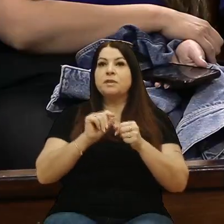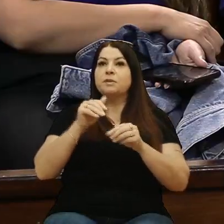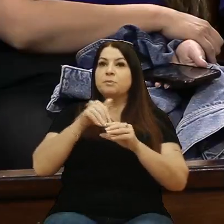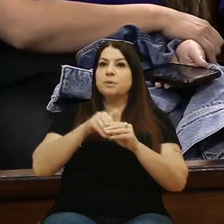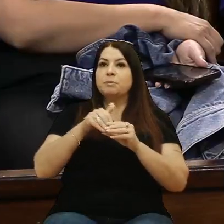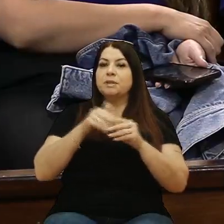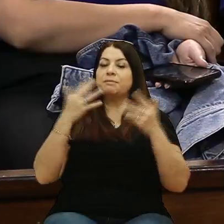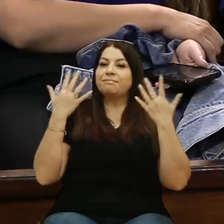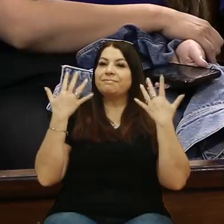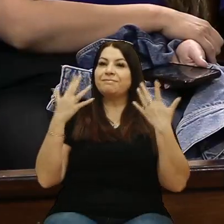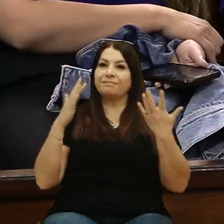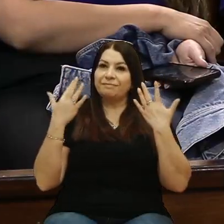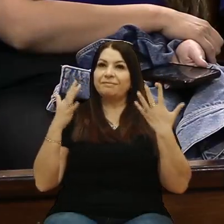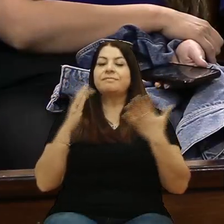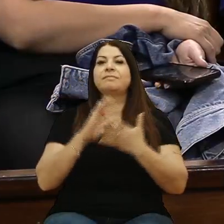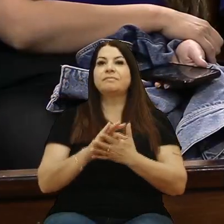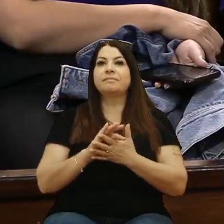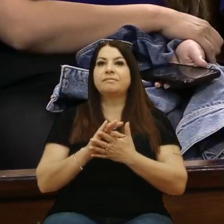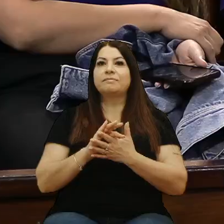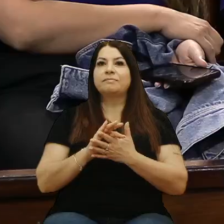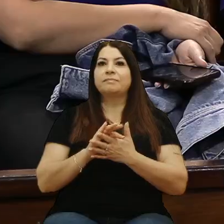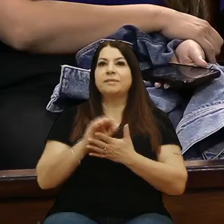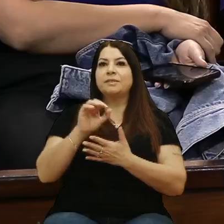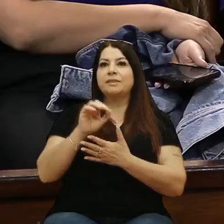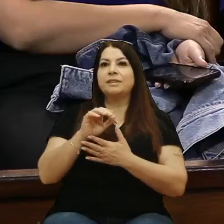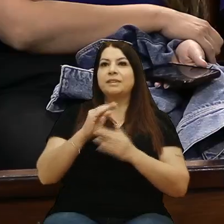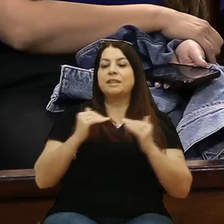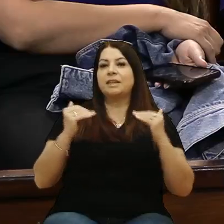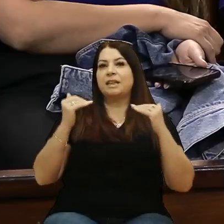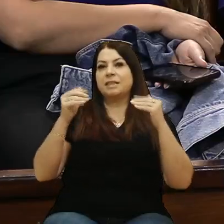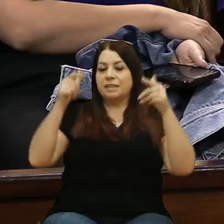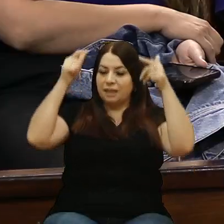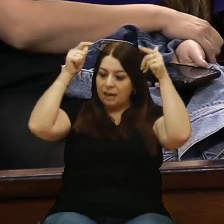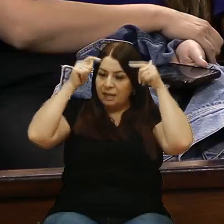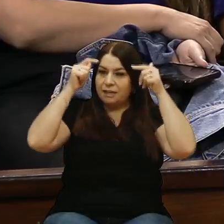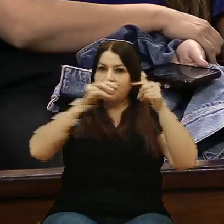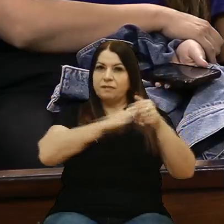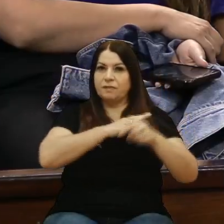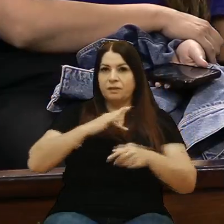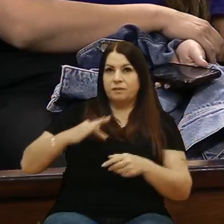de congratulações às soberanas de Farroupilha